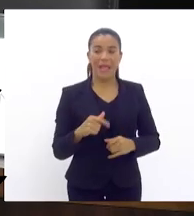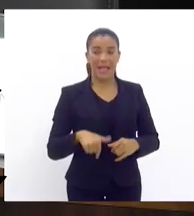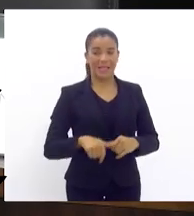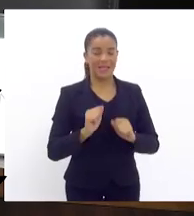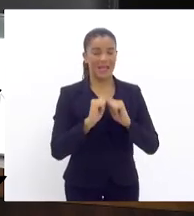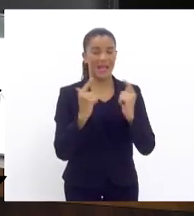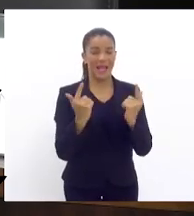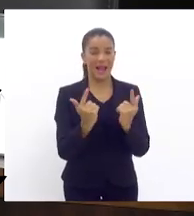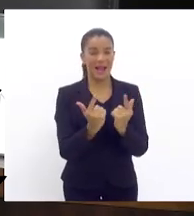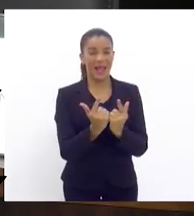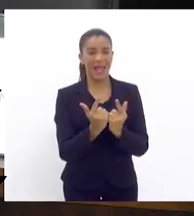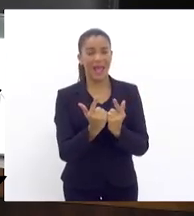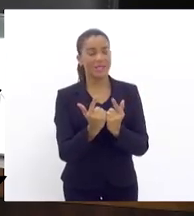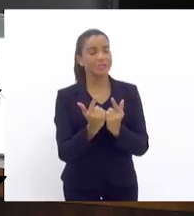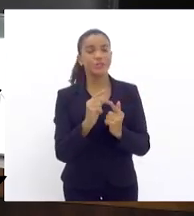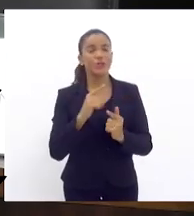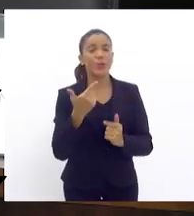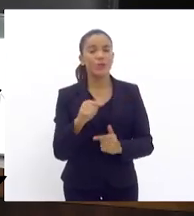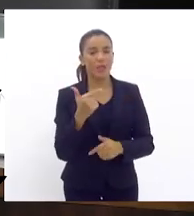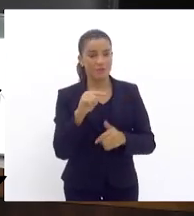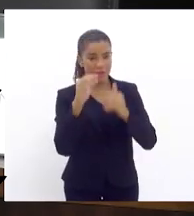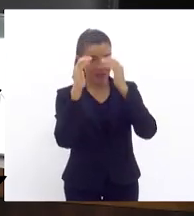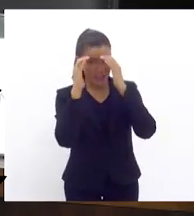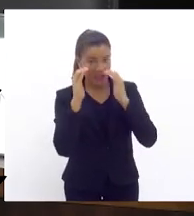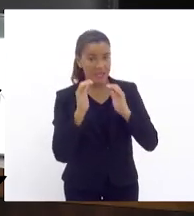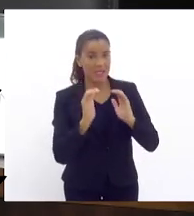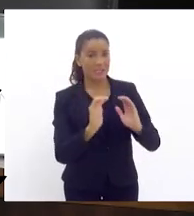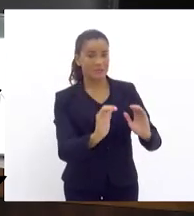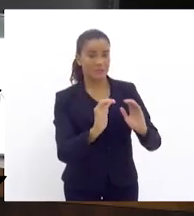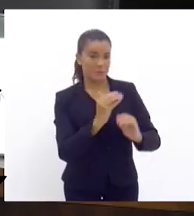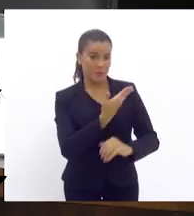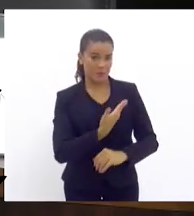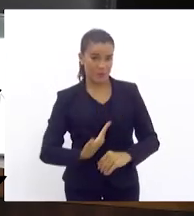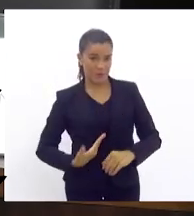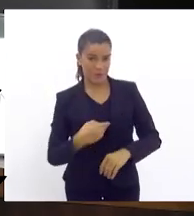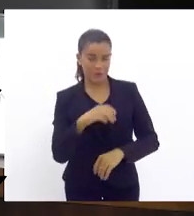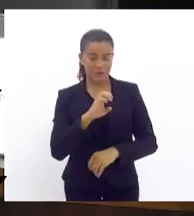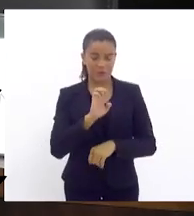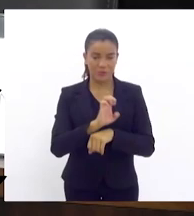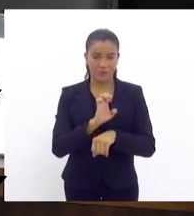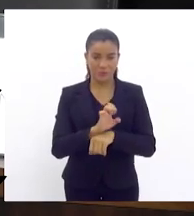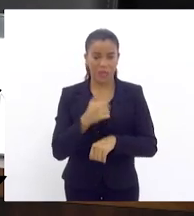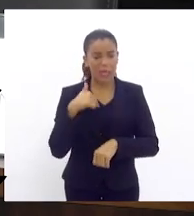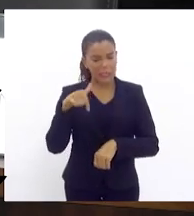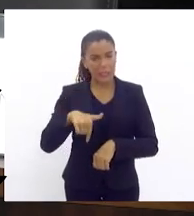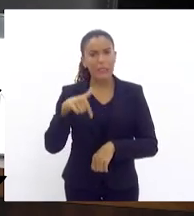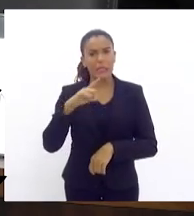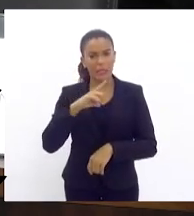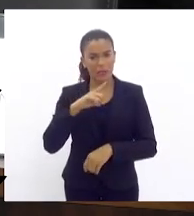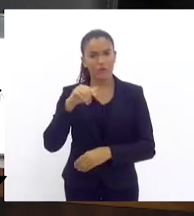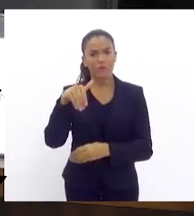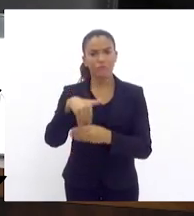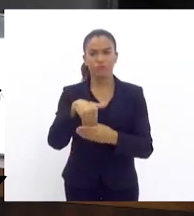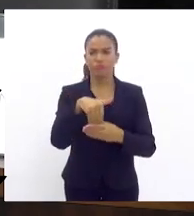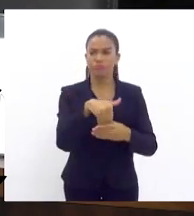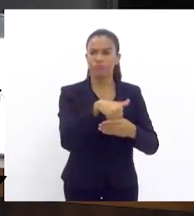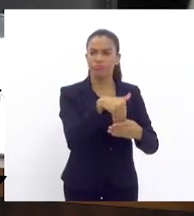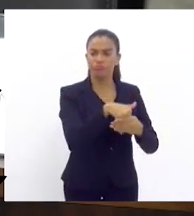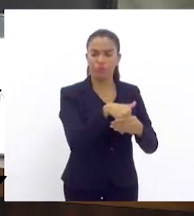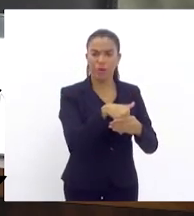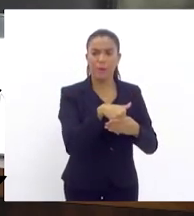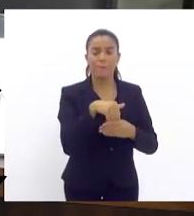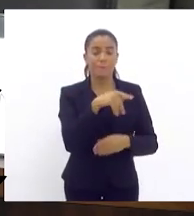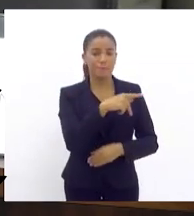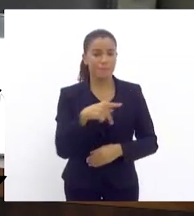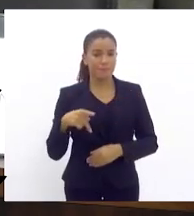foi atropelada, na verdade, nós tivemos uma votação aqui, que o presidente, à época, André